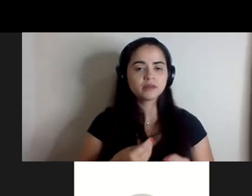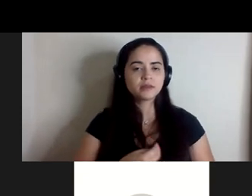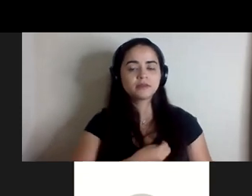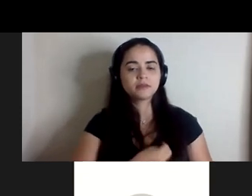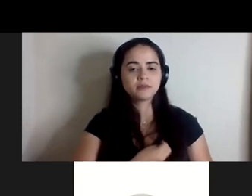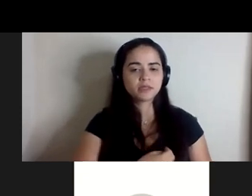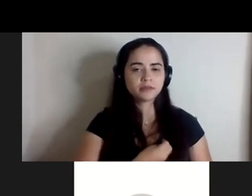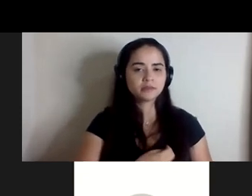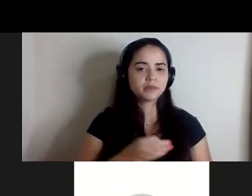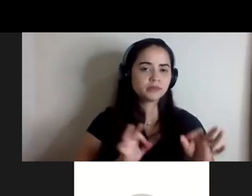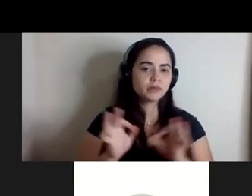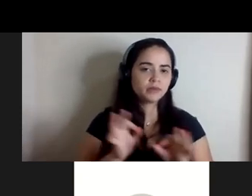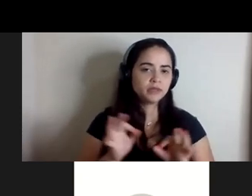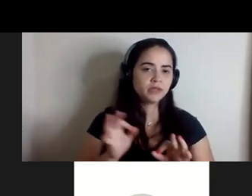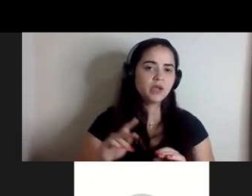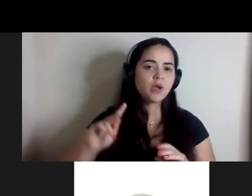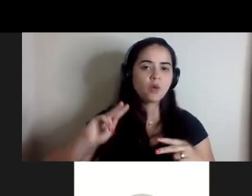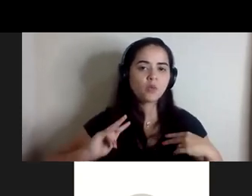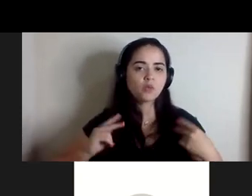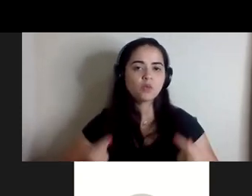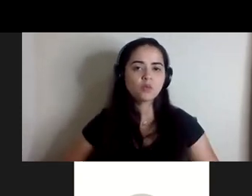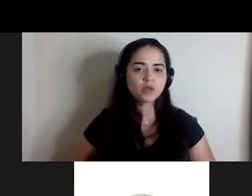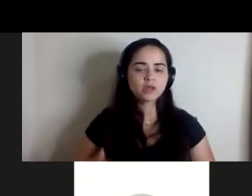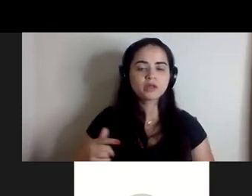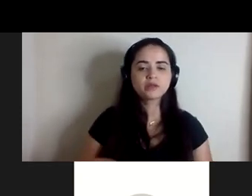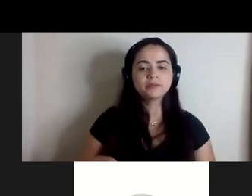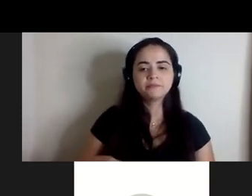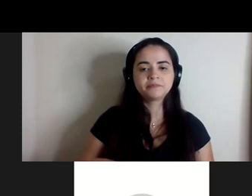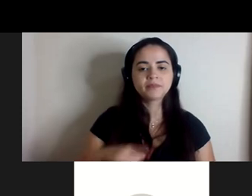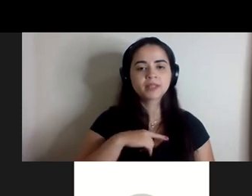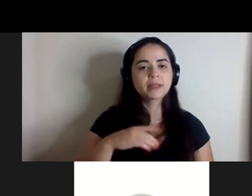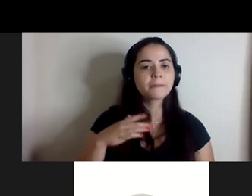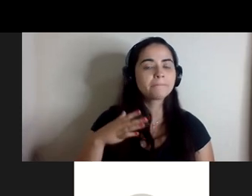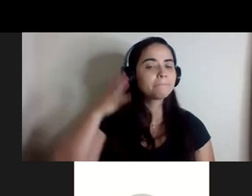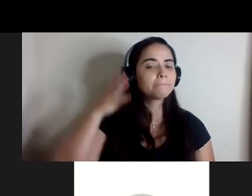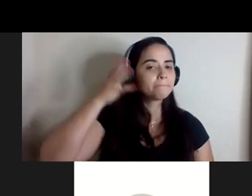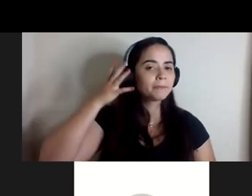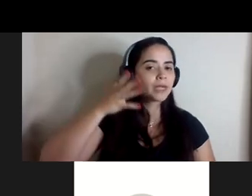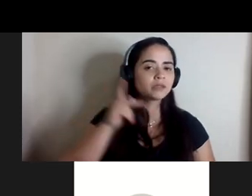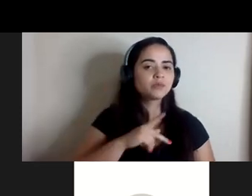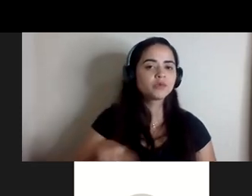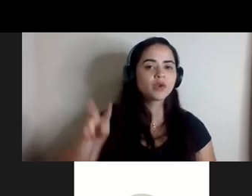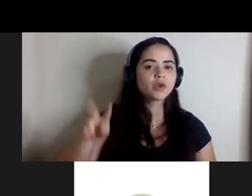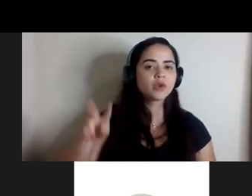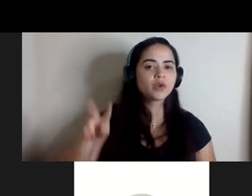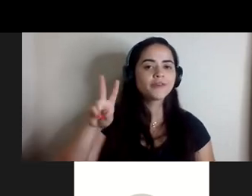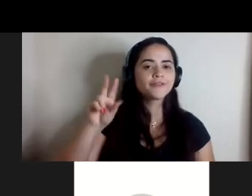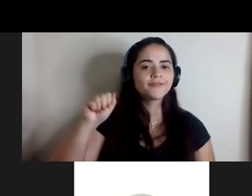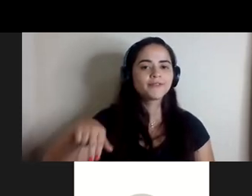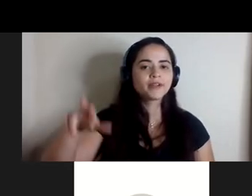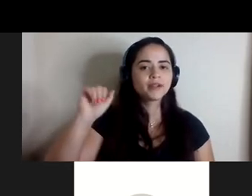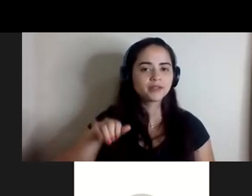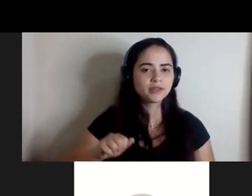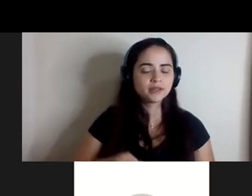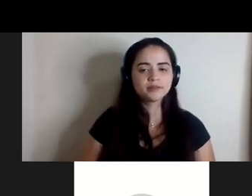participando da organização lá de Humanidades, a gente vai ter também uma palestra com a professora Vânia da UFSC, que também vai falar de uma temática